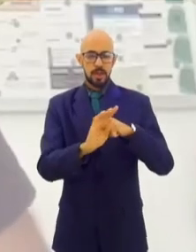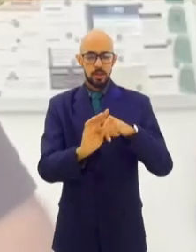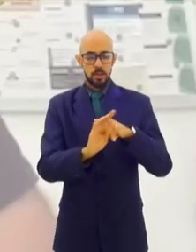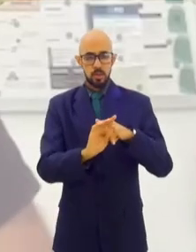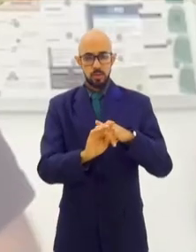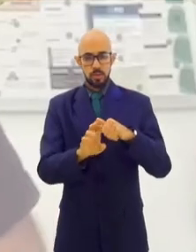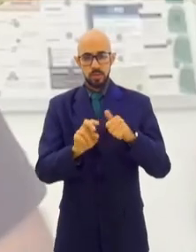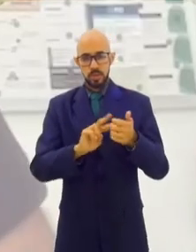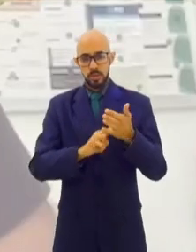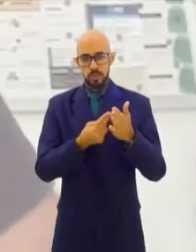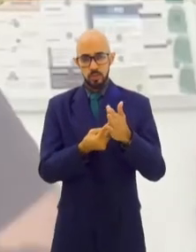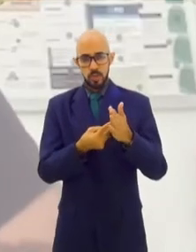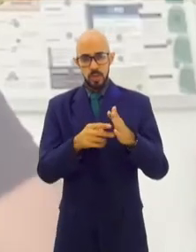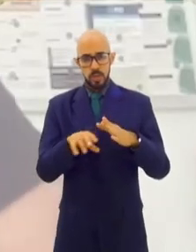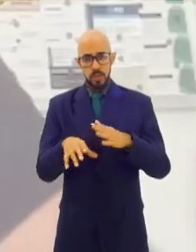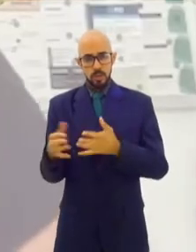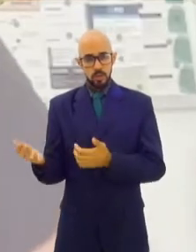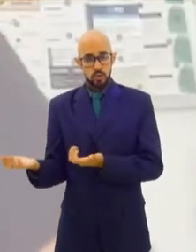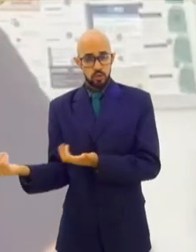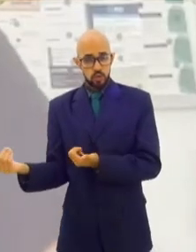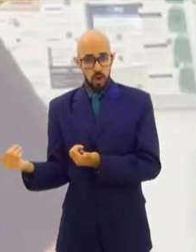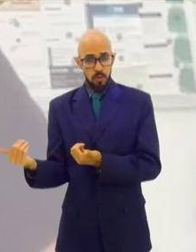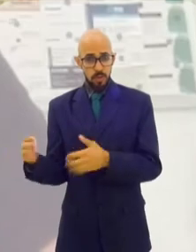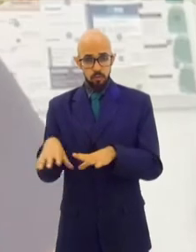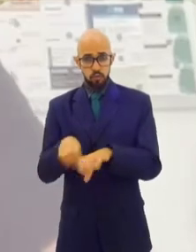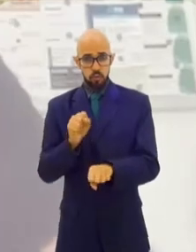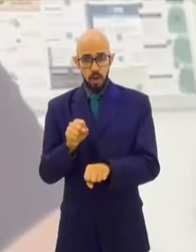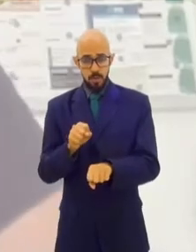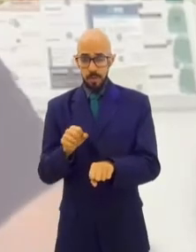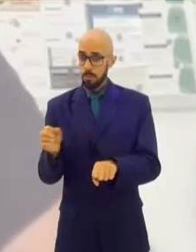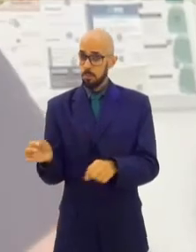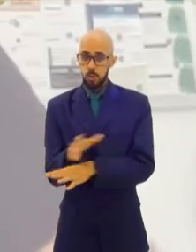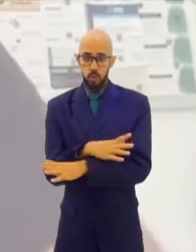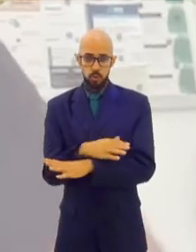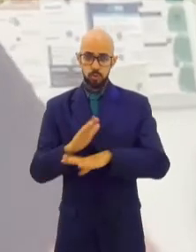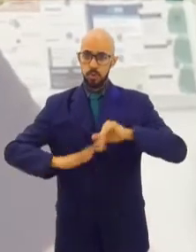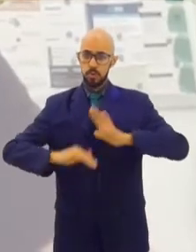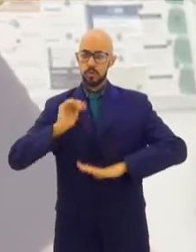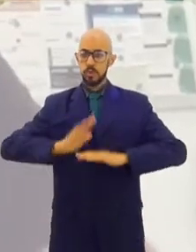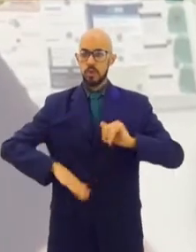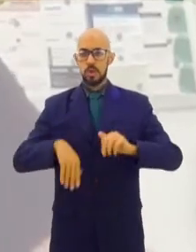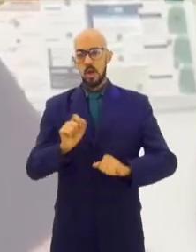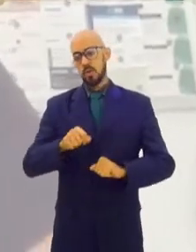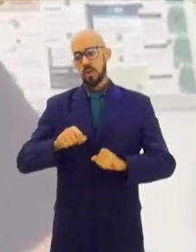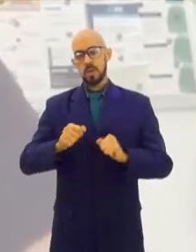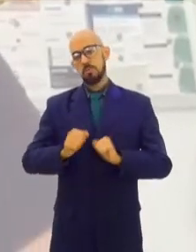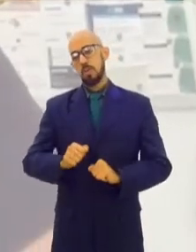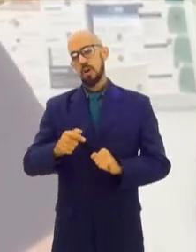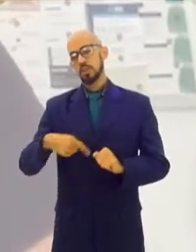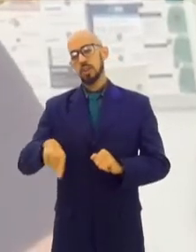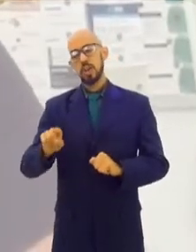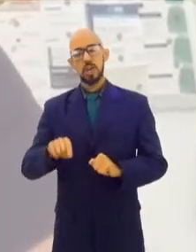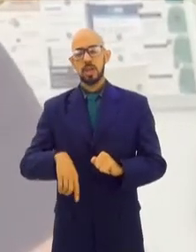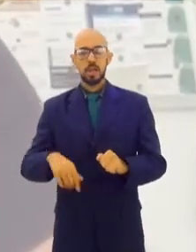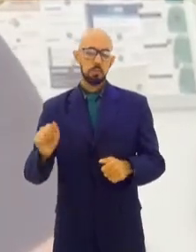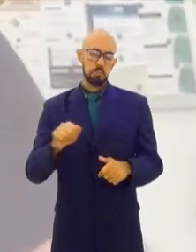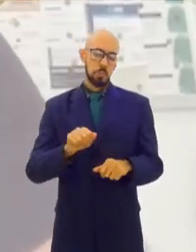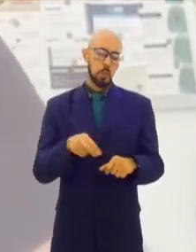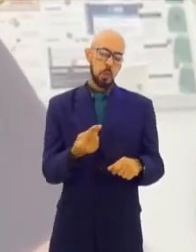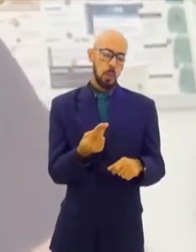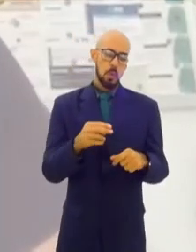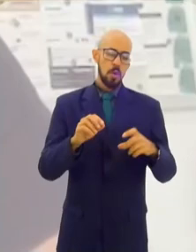o jovem já sai de lá já como a pressão já saí de lá pronta para o mercado de trabalho que ele escolhe